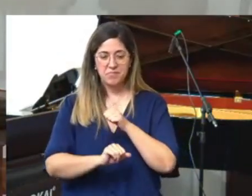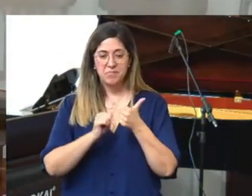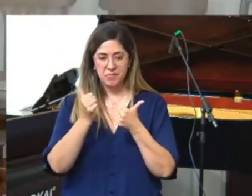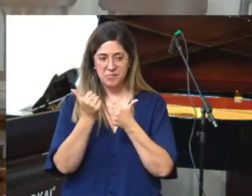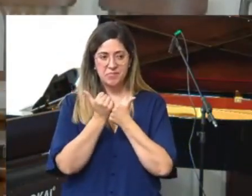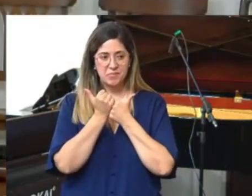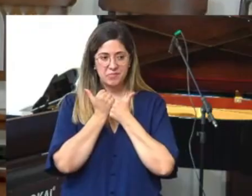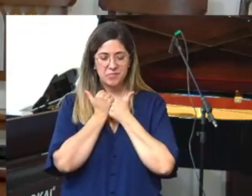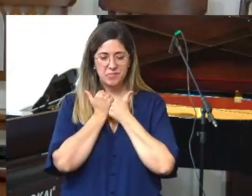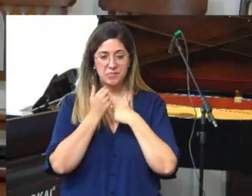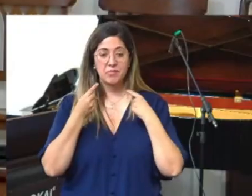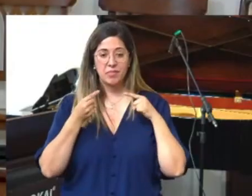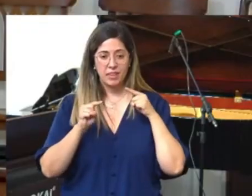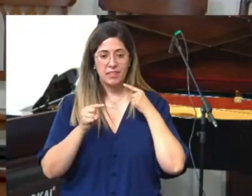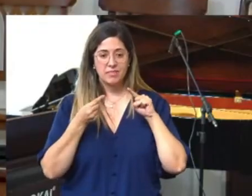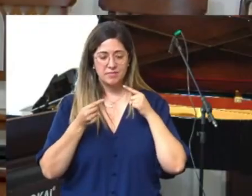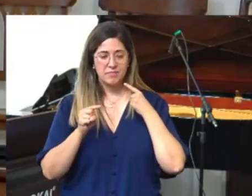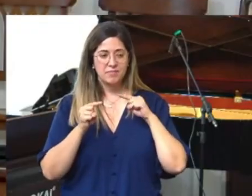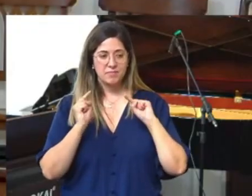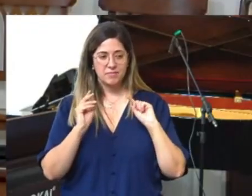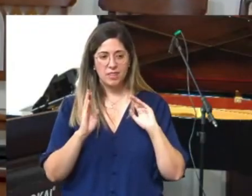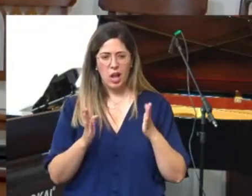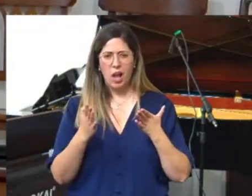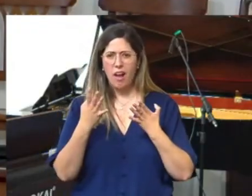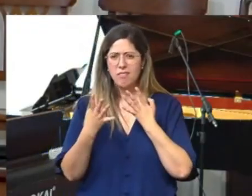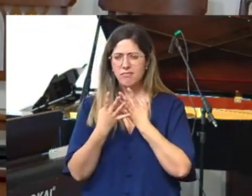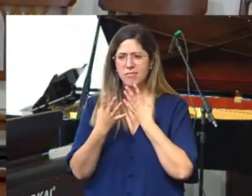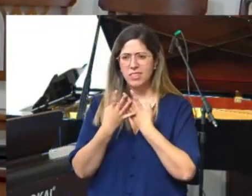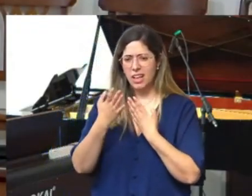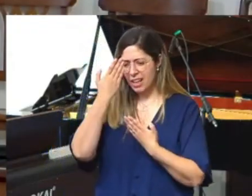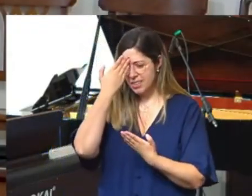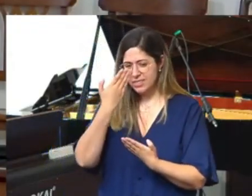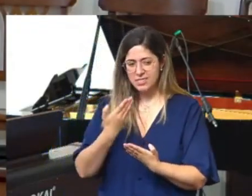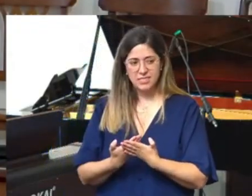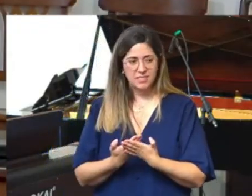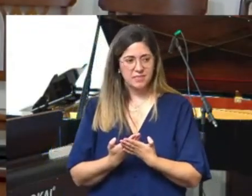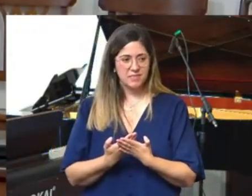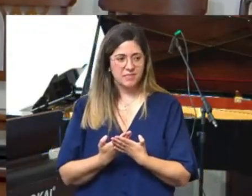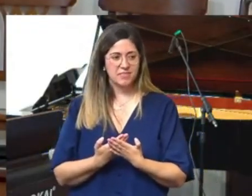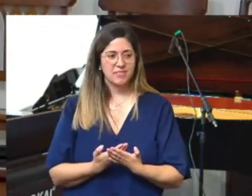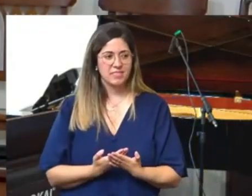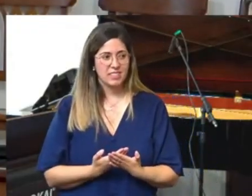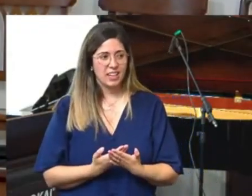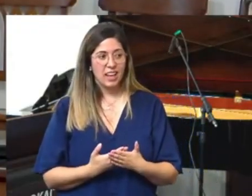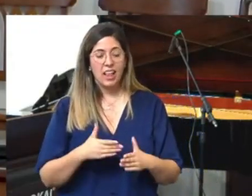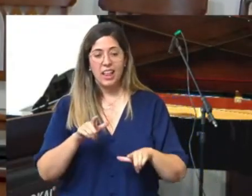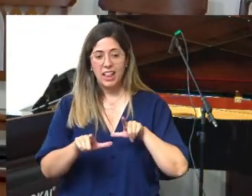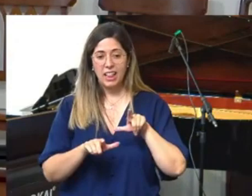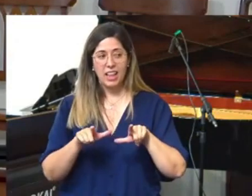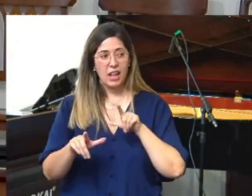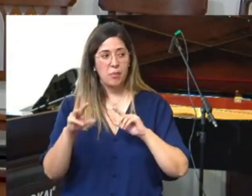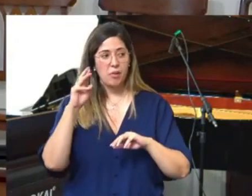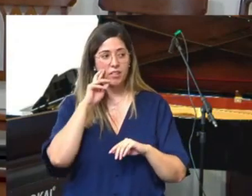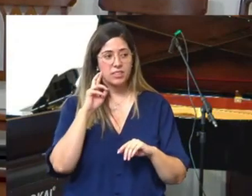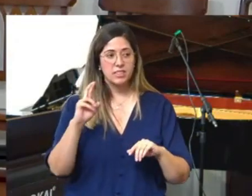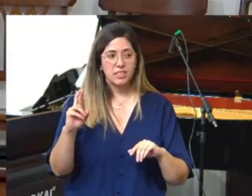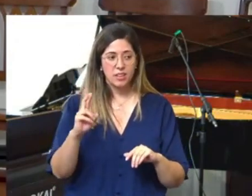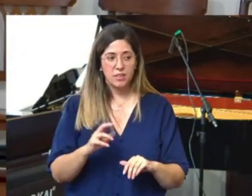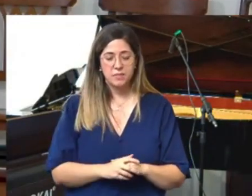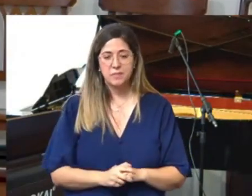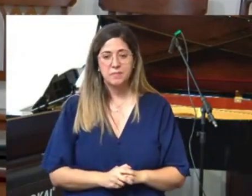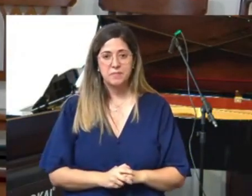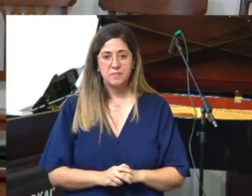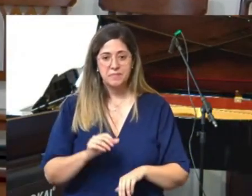vamos professar com canto que nós cremos nessa transformação, que nós cremos na obra e na operação do